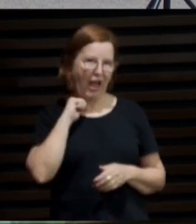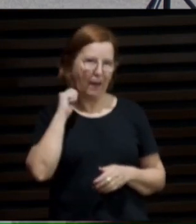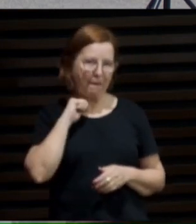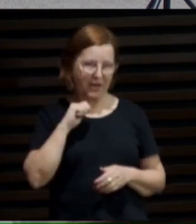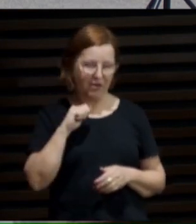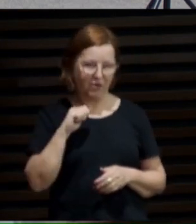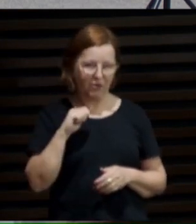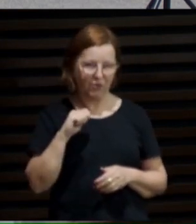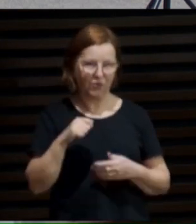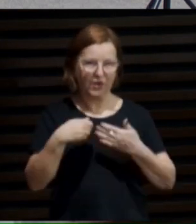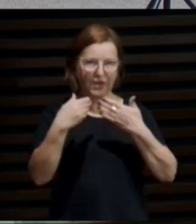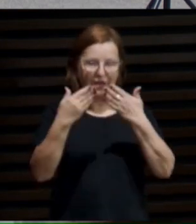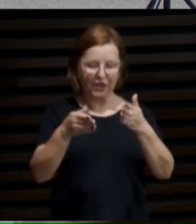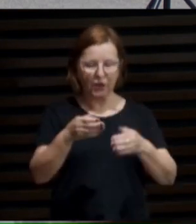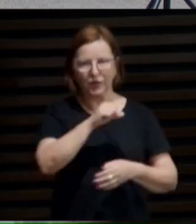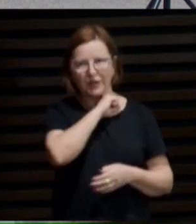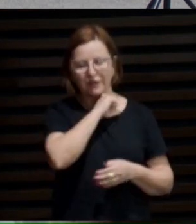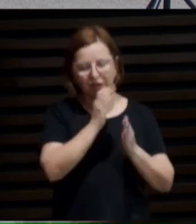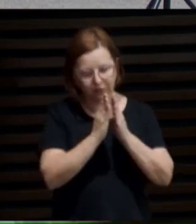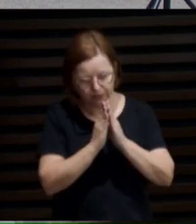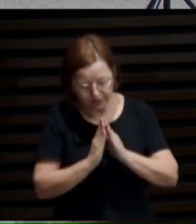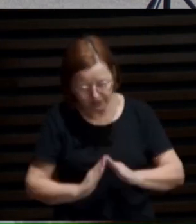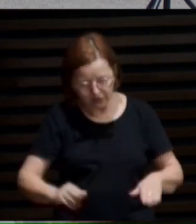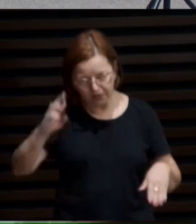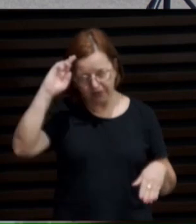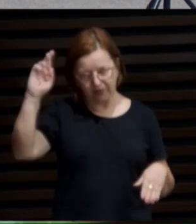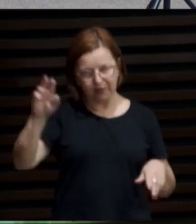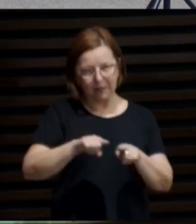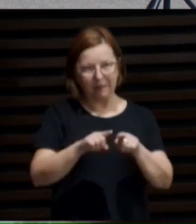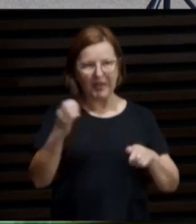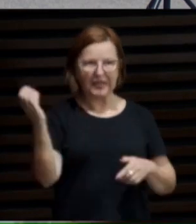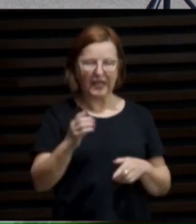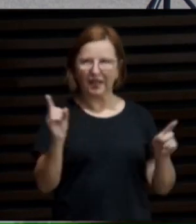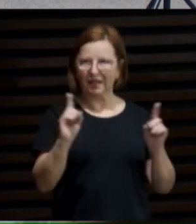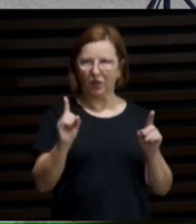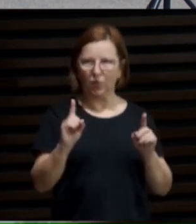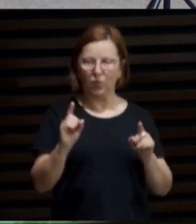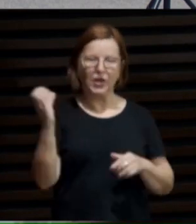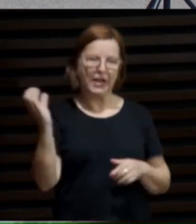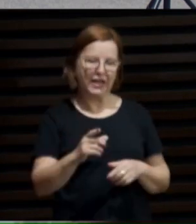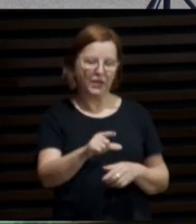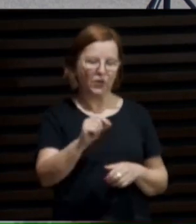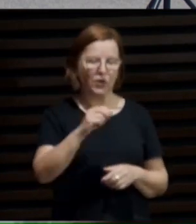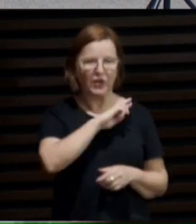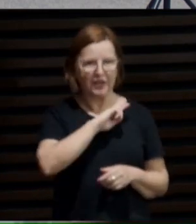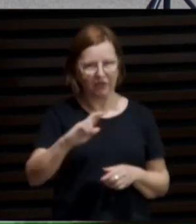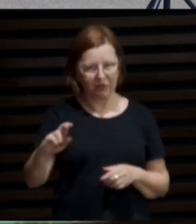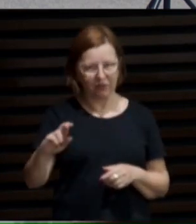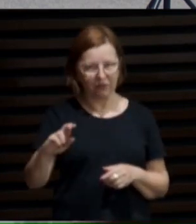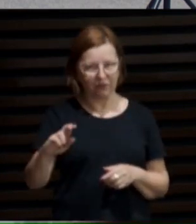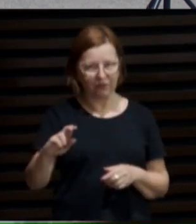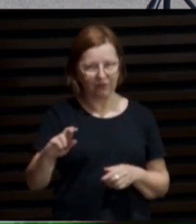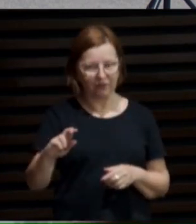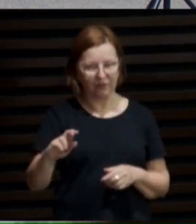de adoração ao Senhor. Caim não. Caim preferiu a religião. Preferiu oferecer o seu modo, a